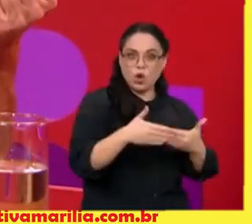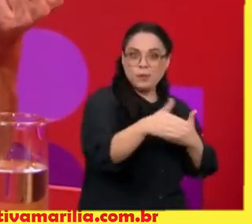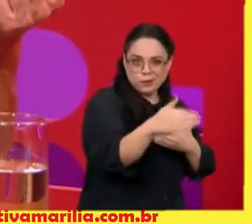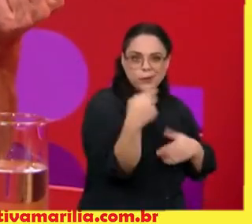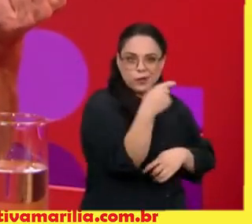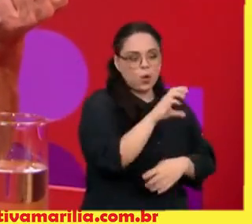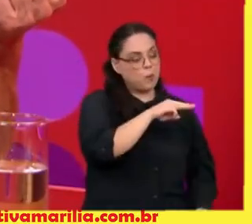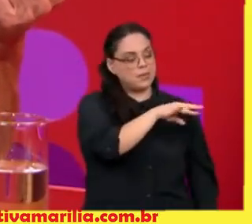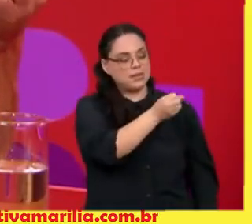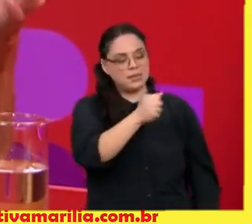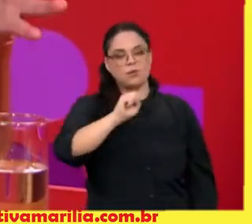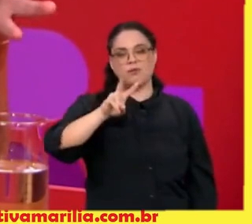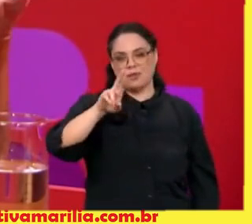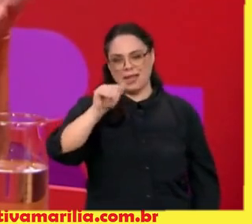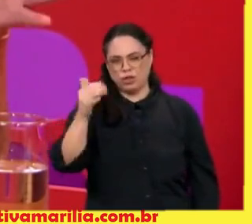ter sido